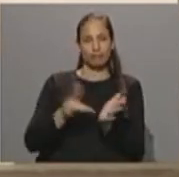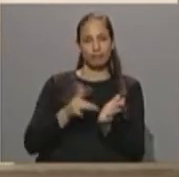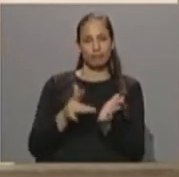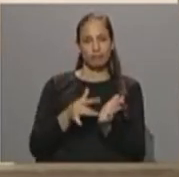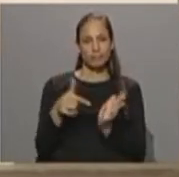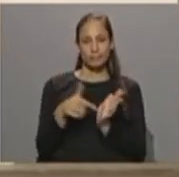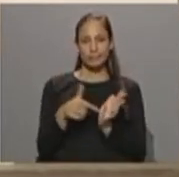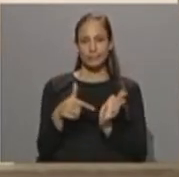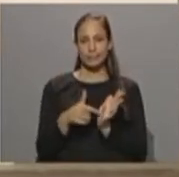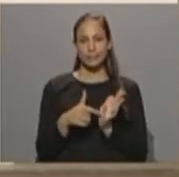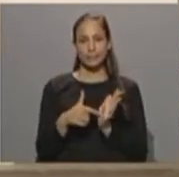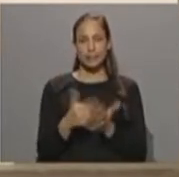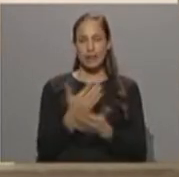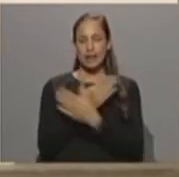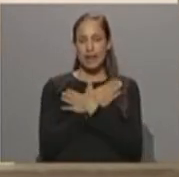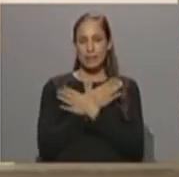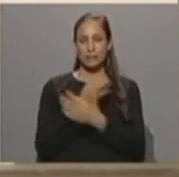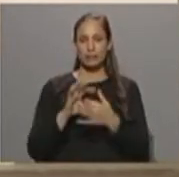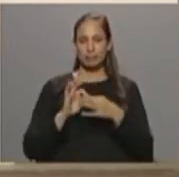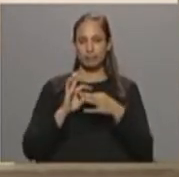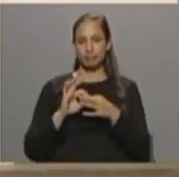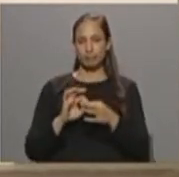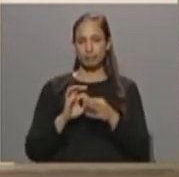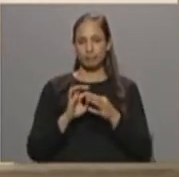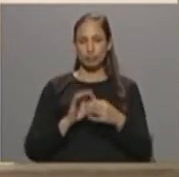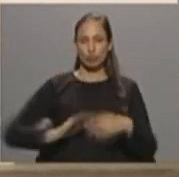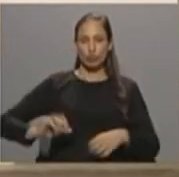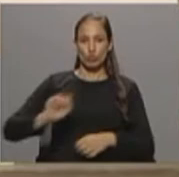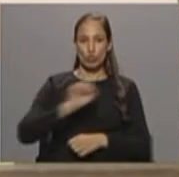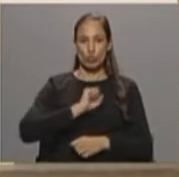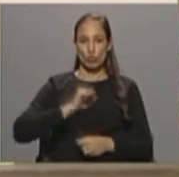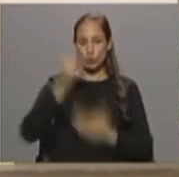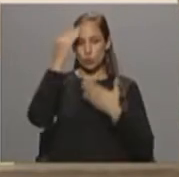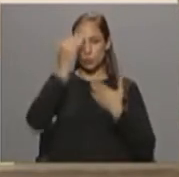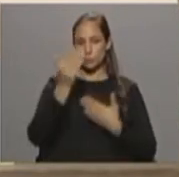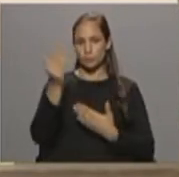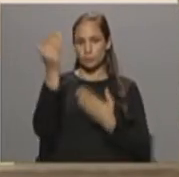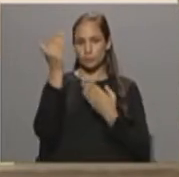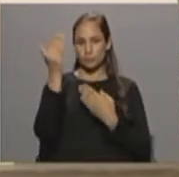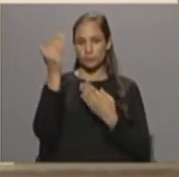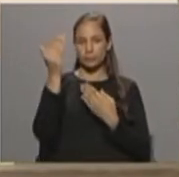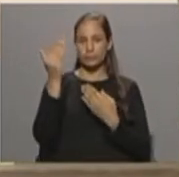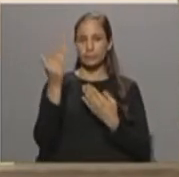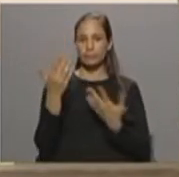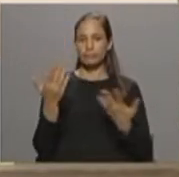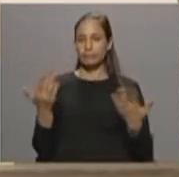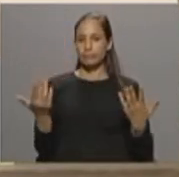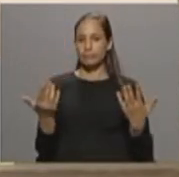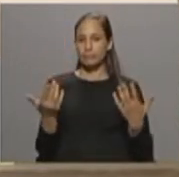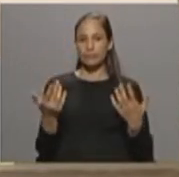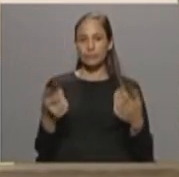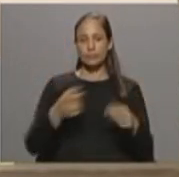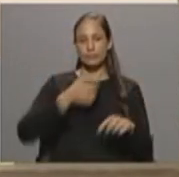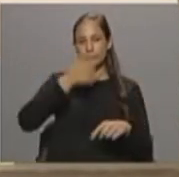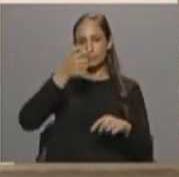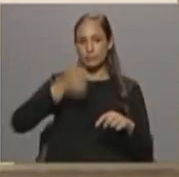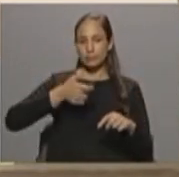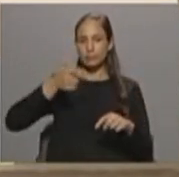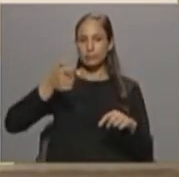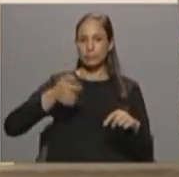nossa amizade e da nossa homenagem àqueles que foram os nossos